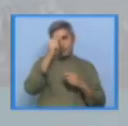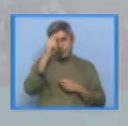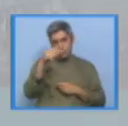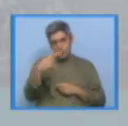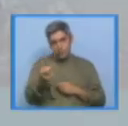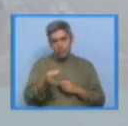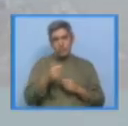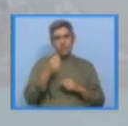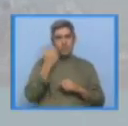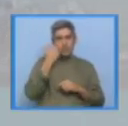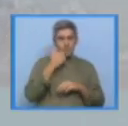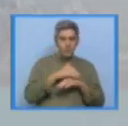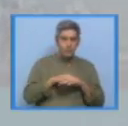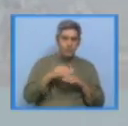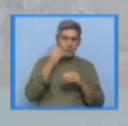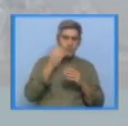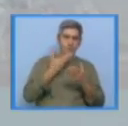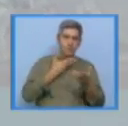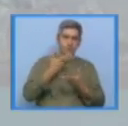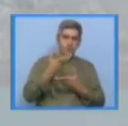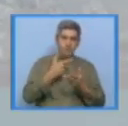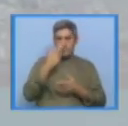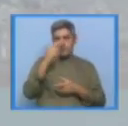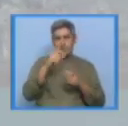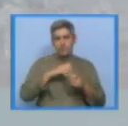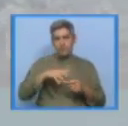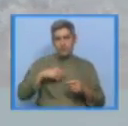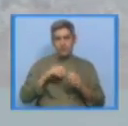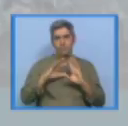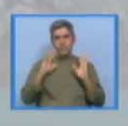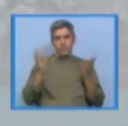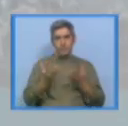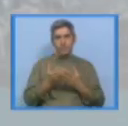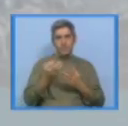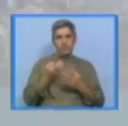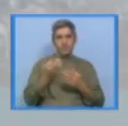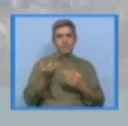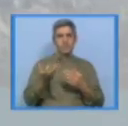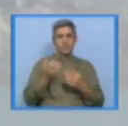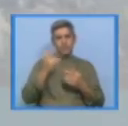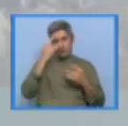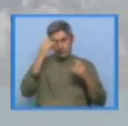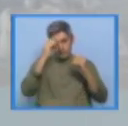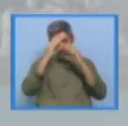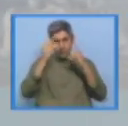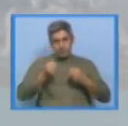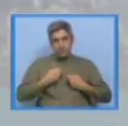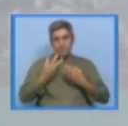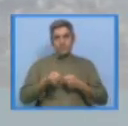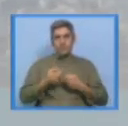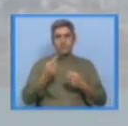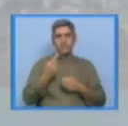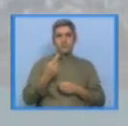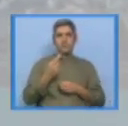de carinhoso na forma como se relaciona com o mundo, não é? E aquilo que as ideias que vai transmitindo,